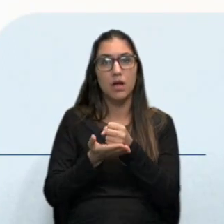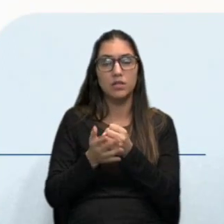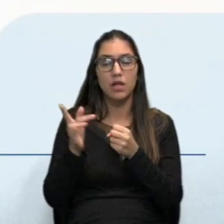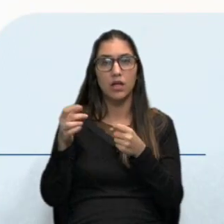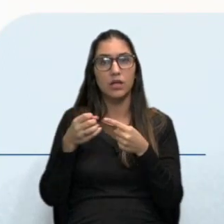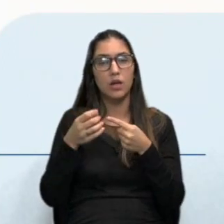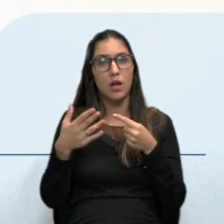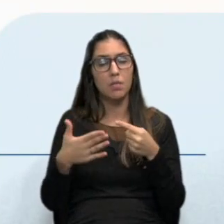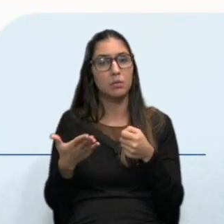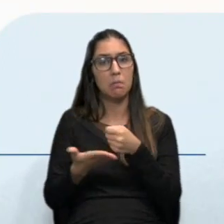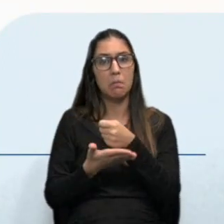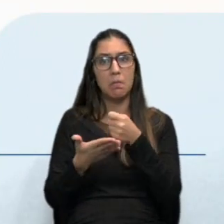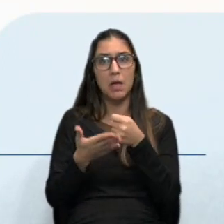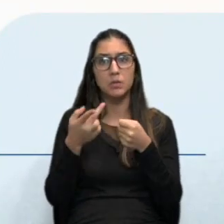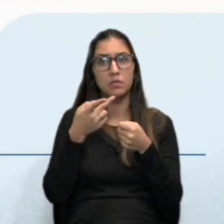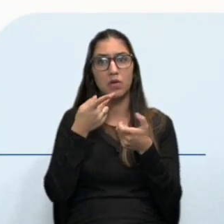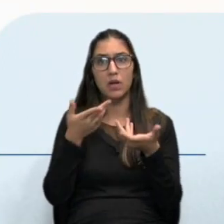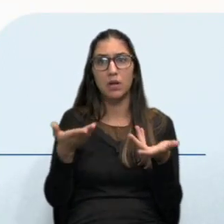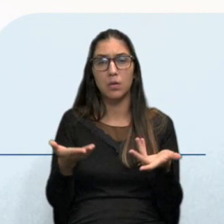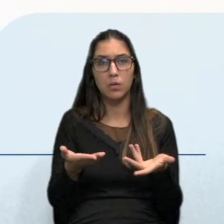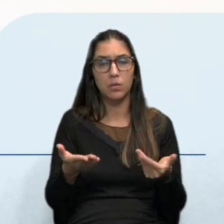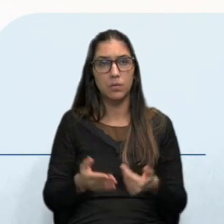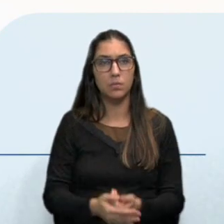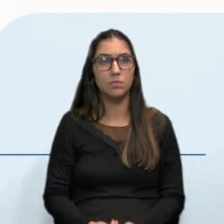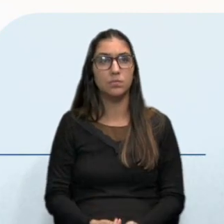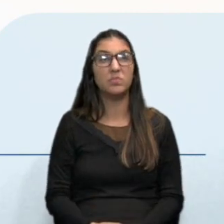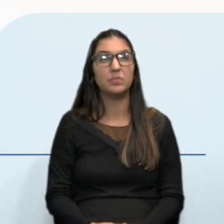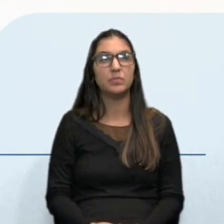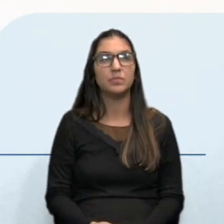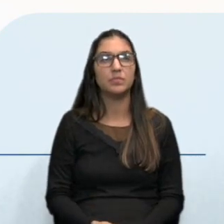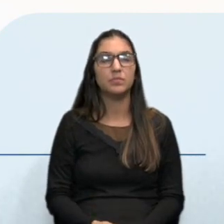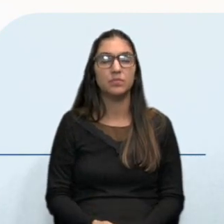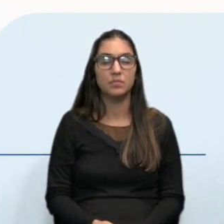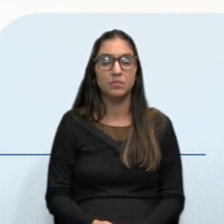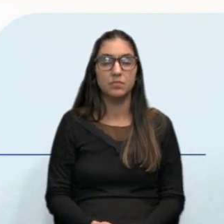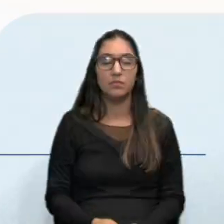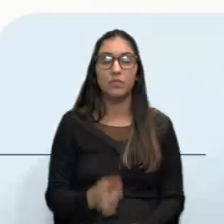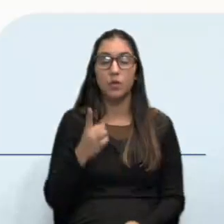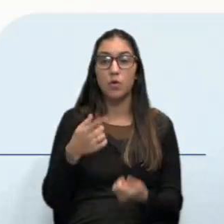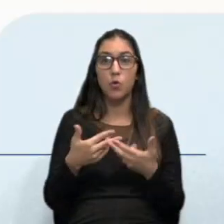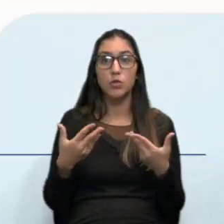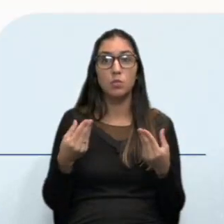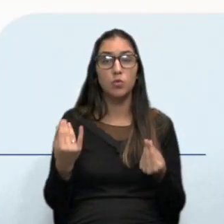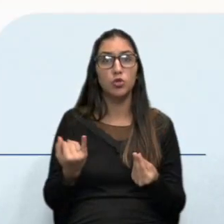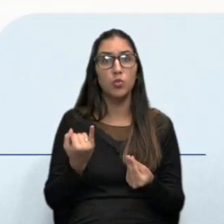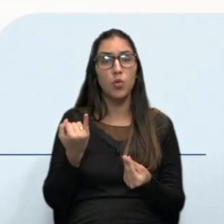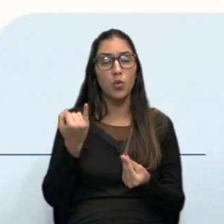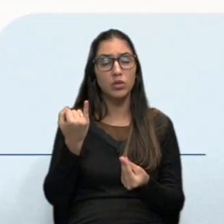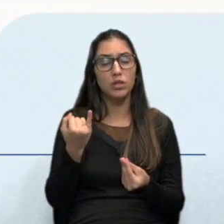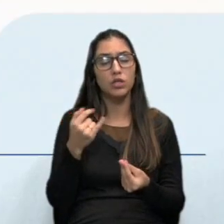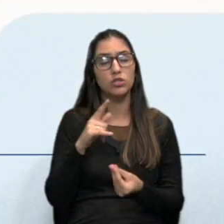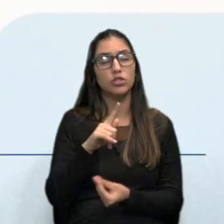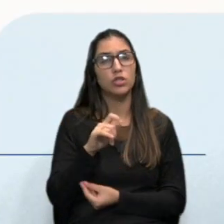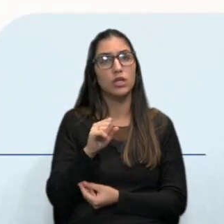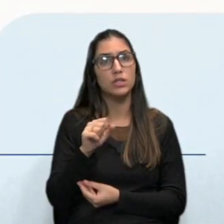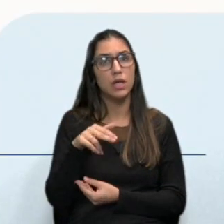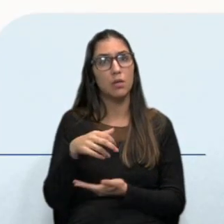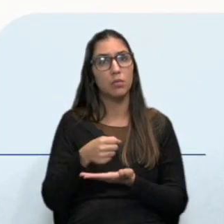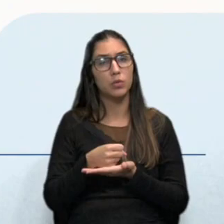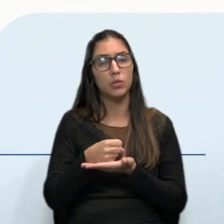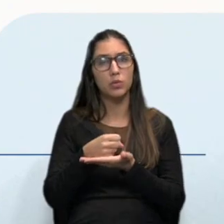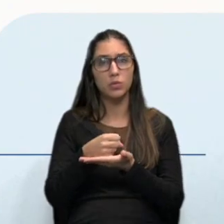elementos básicos que eu acabei de citar para você. E uma coisa muito importante que o GSM